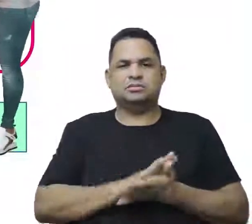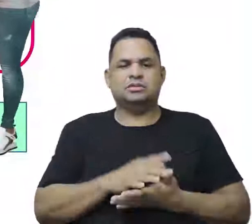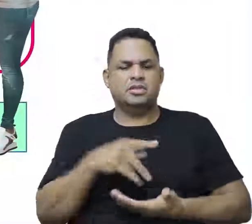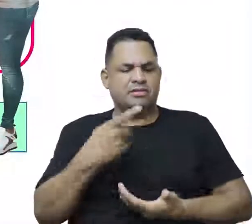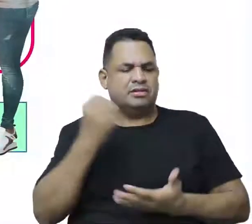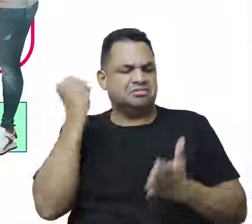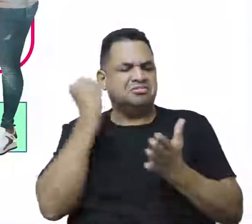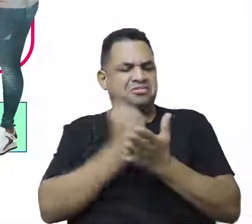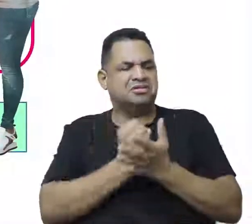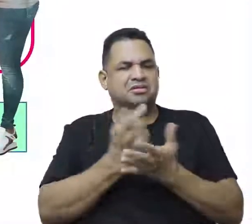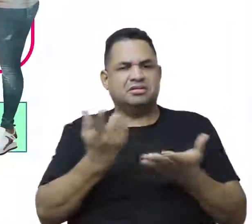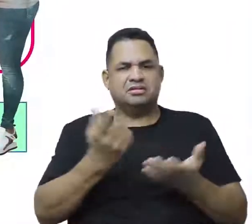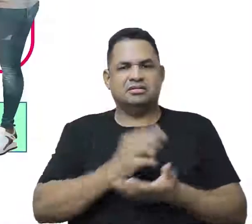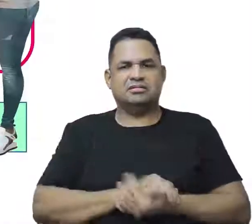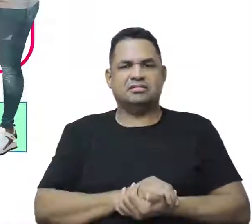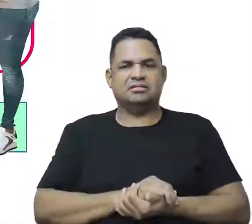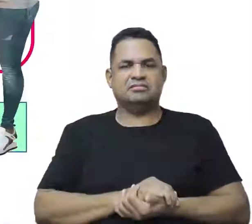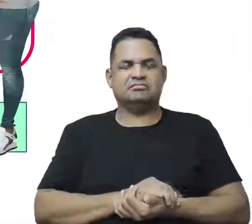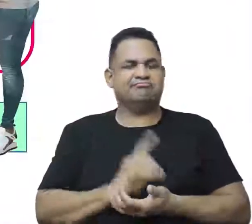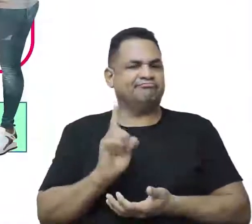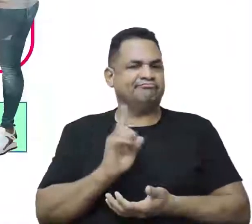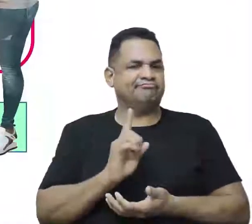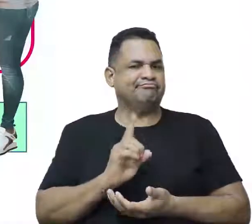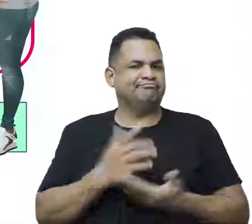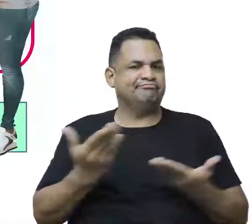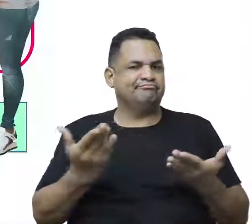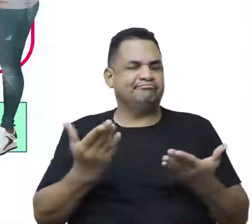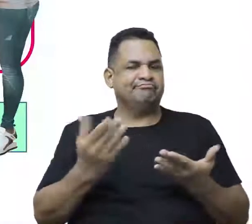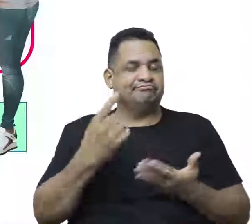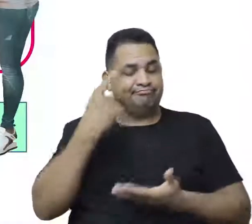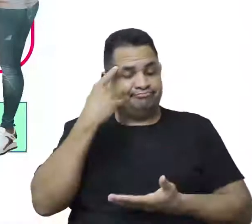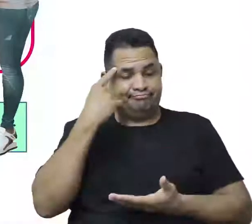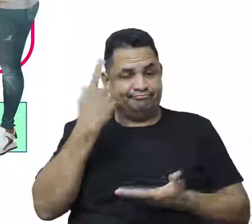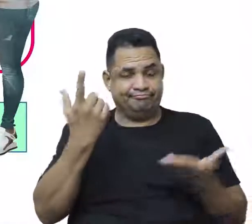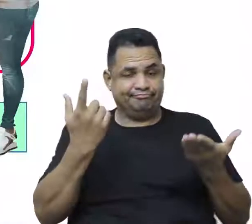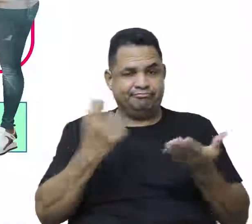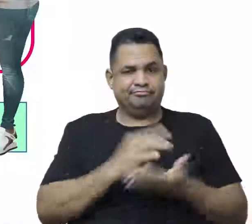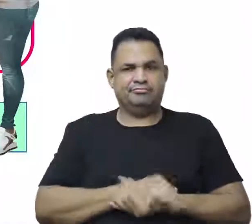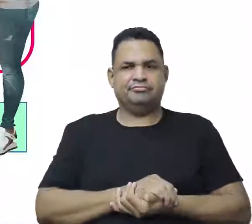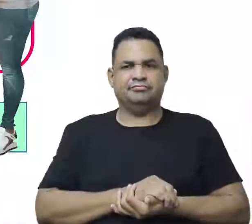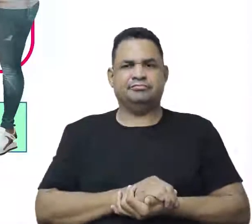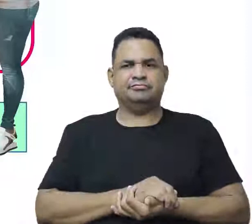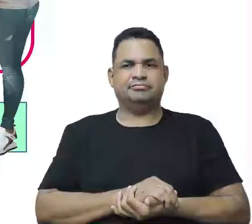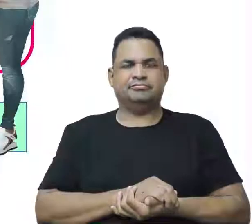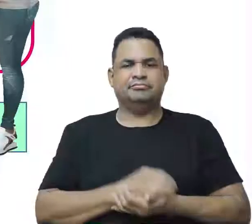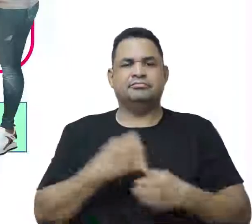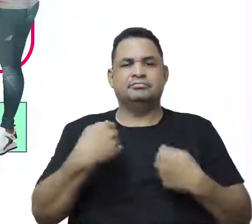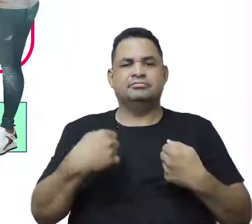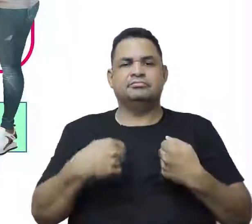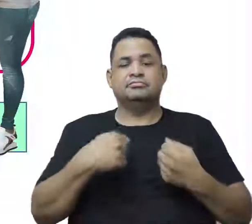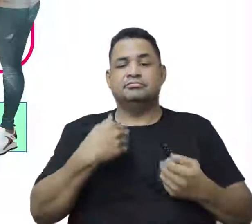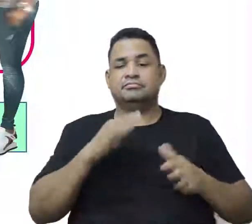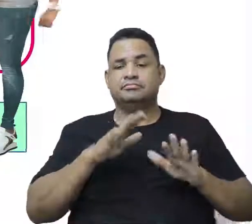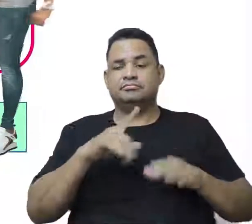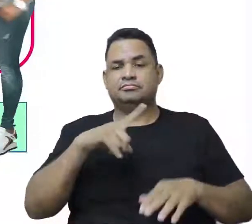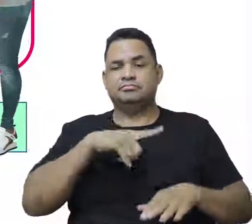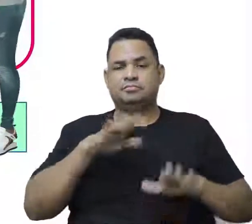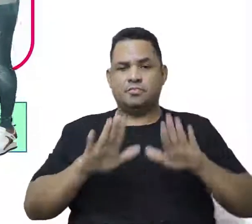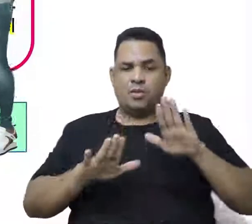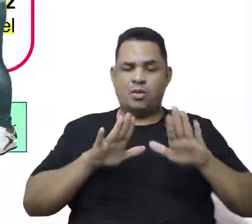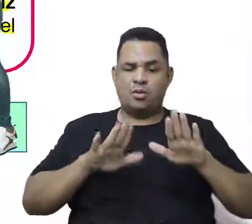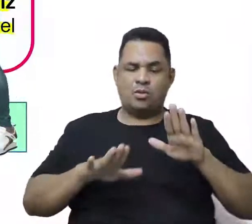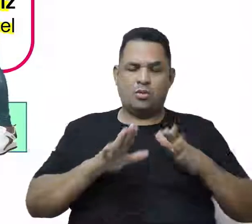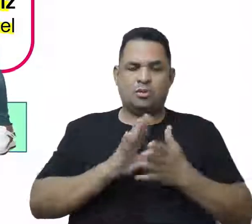contratar? Eu acho que não, né? Eu acho que não. Então, a gente tem que cuidar um pouco também com